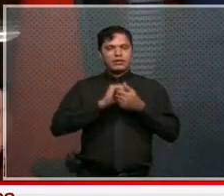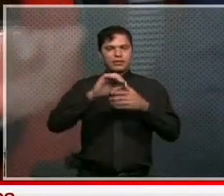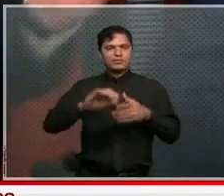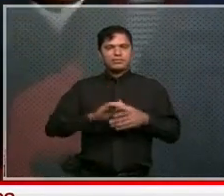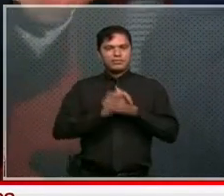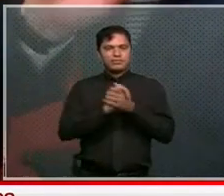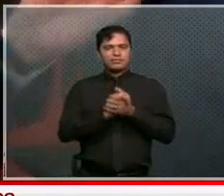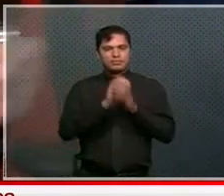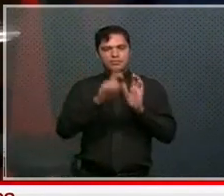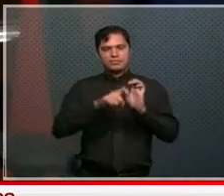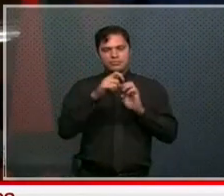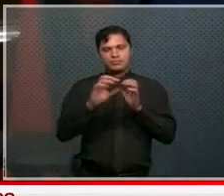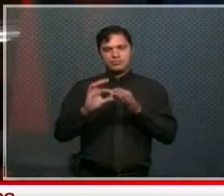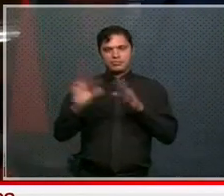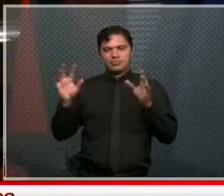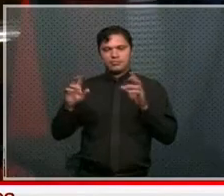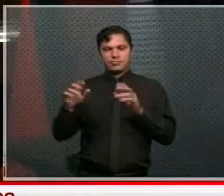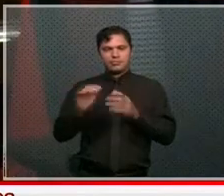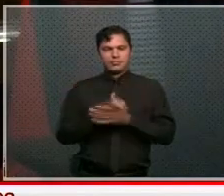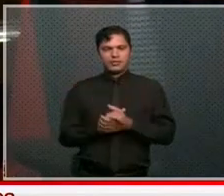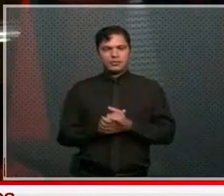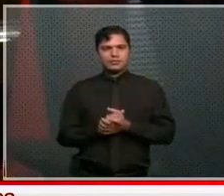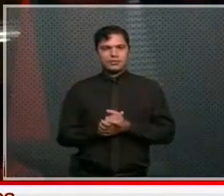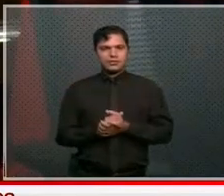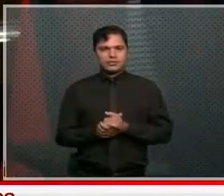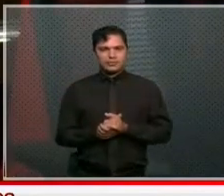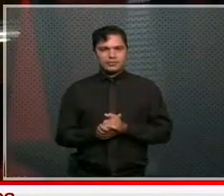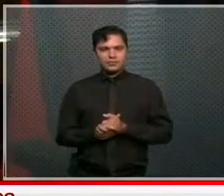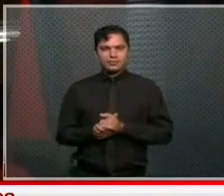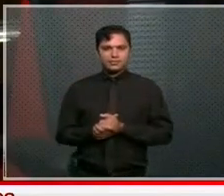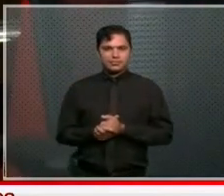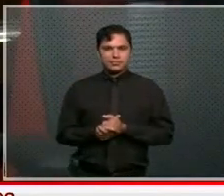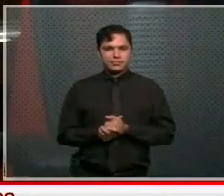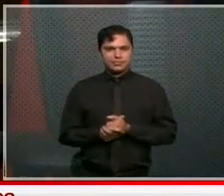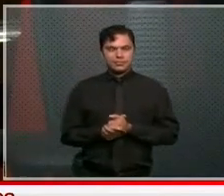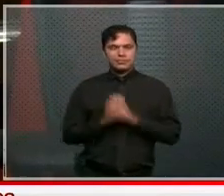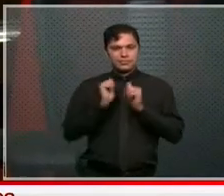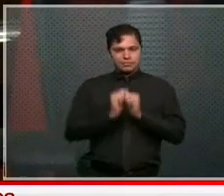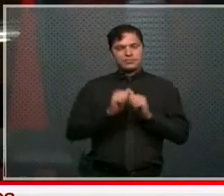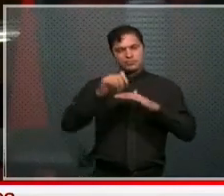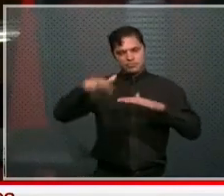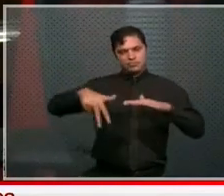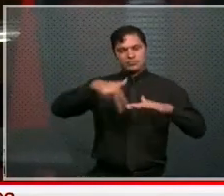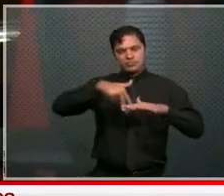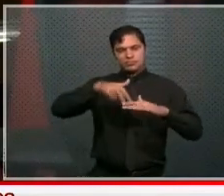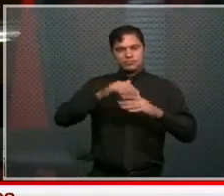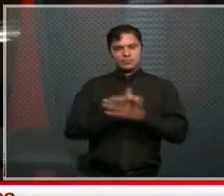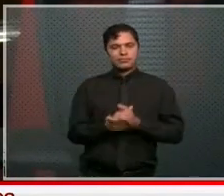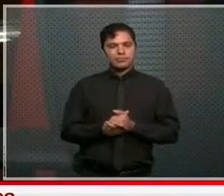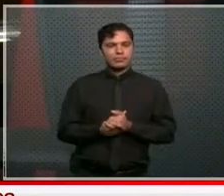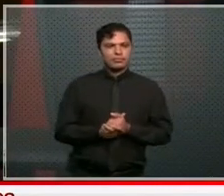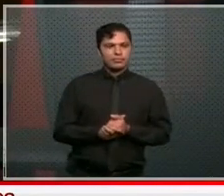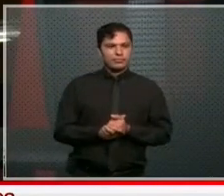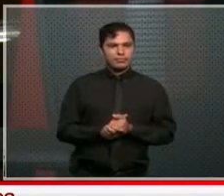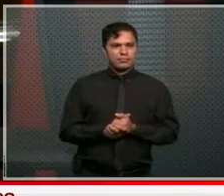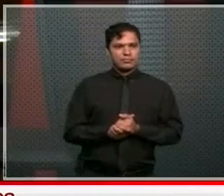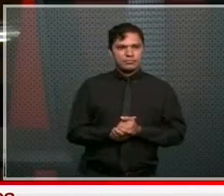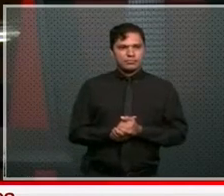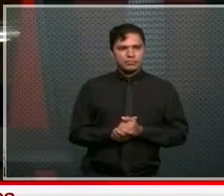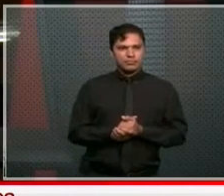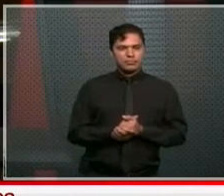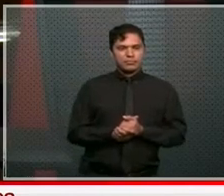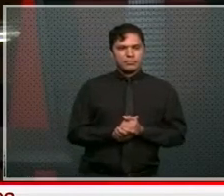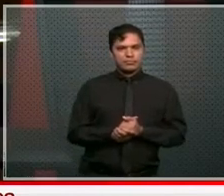pode falar daqui ou de lá chaveiro pode pode usar Tribuna relembrar